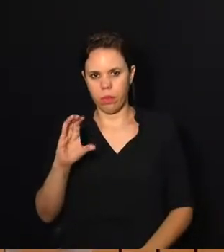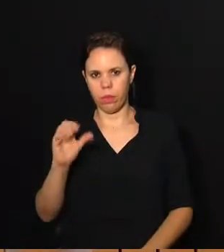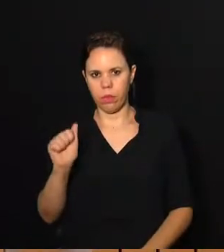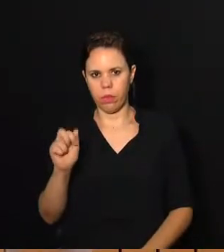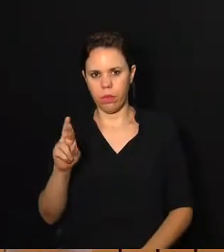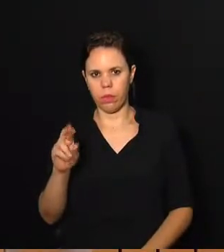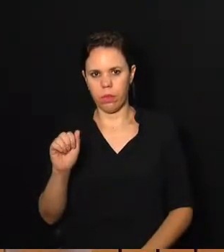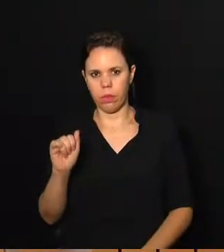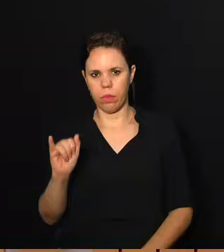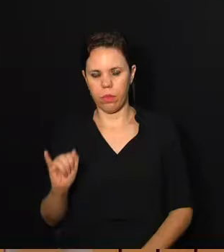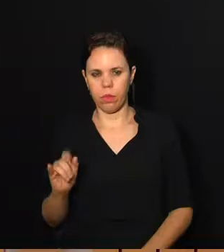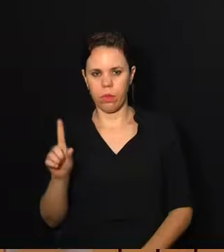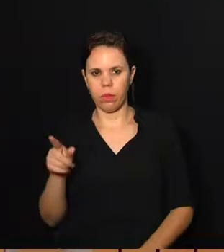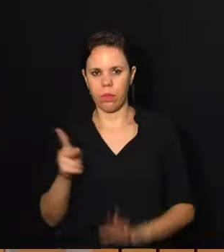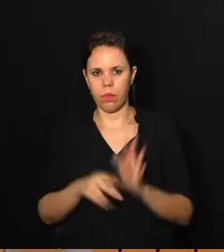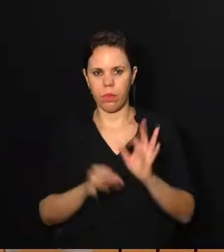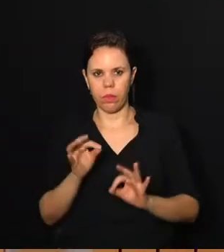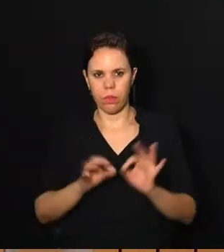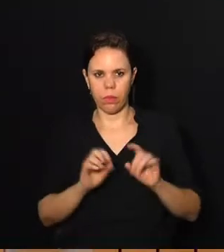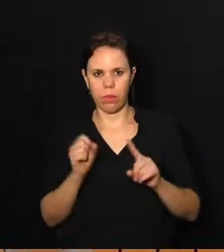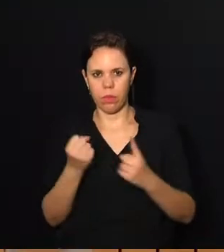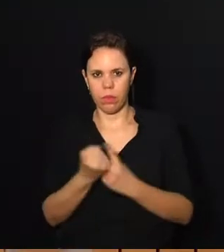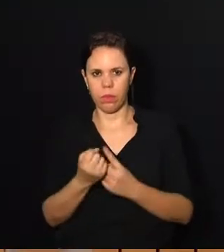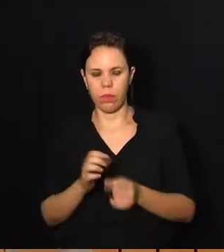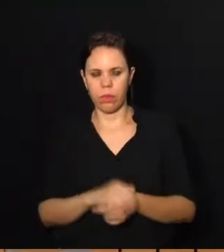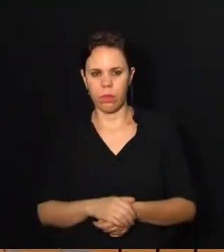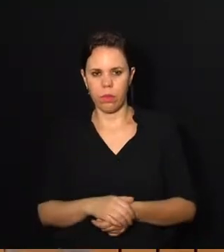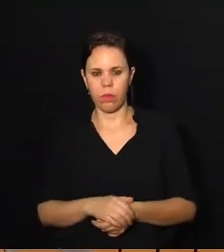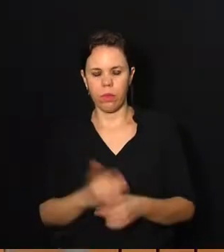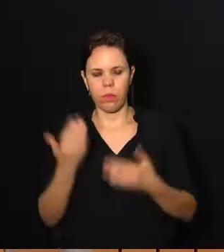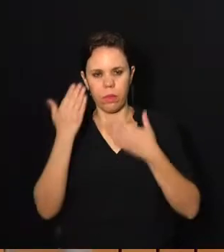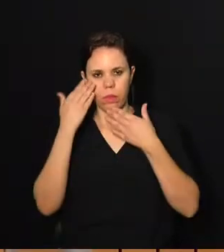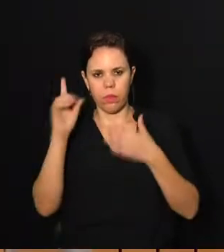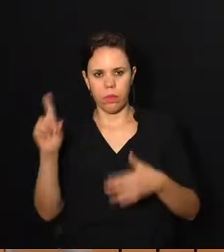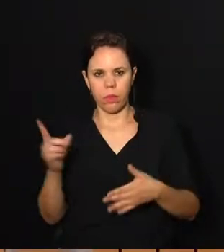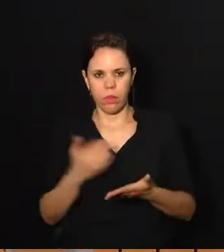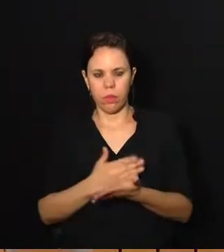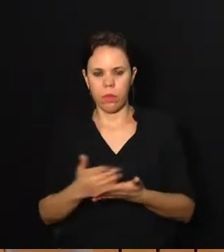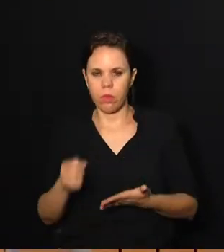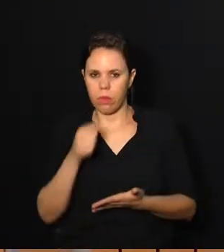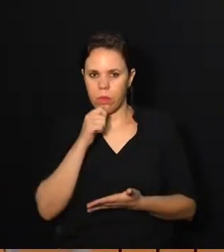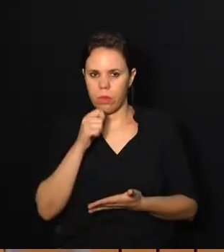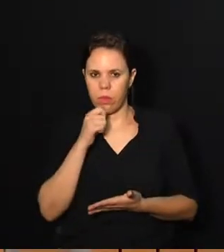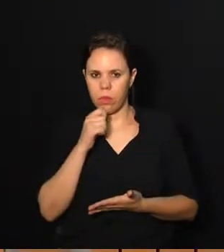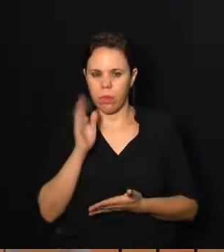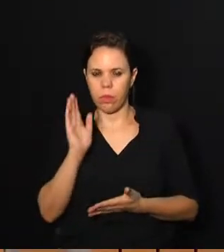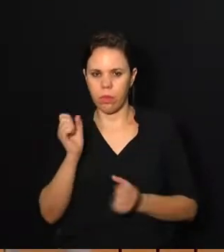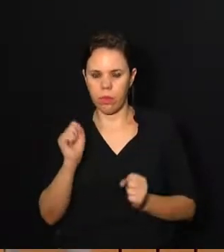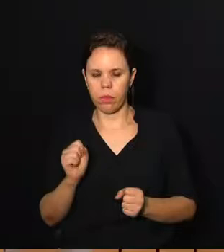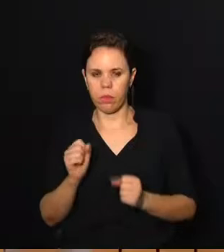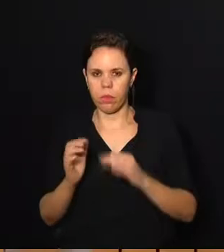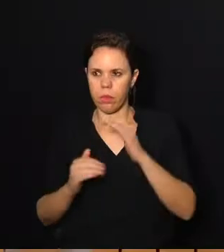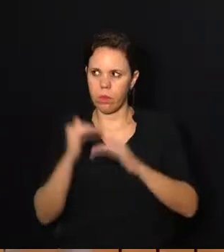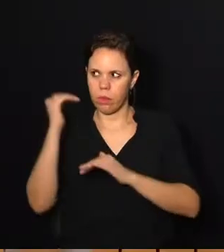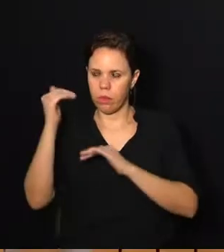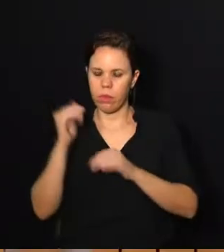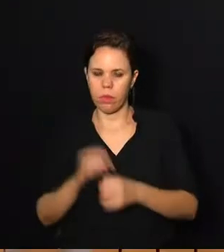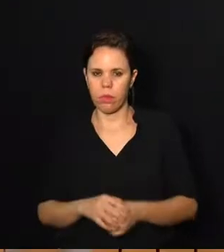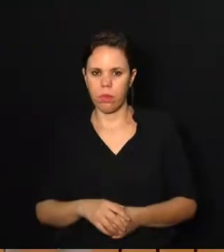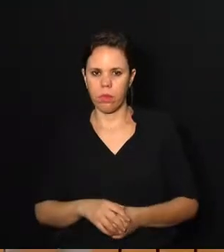eu diria assim, como projeto social ainda, graças a Deus, vai começar, mas poderíamos estar mais